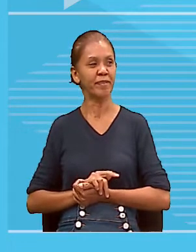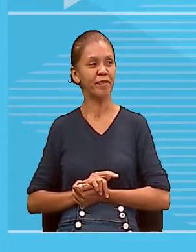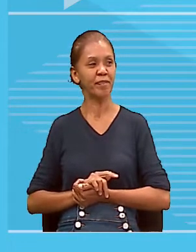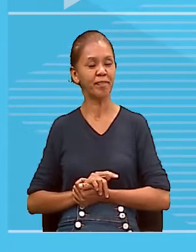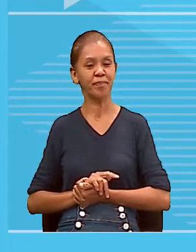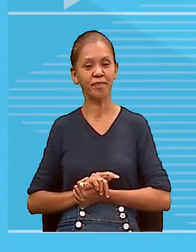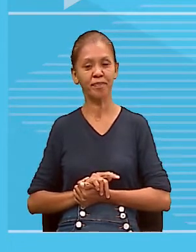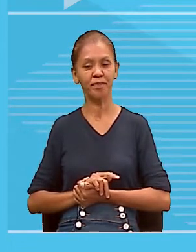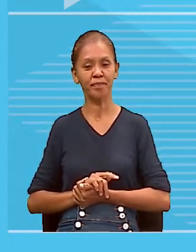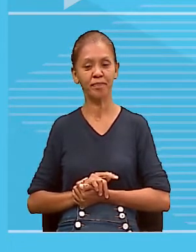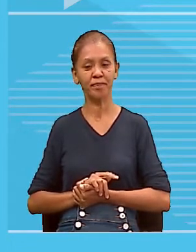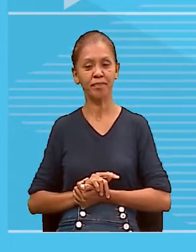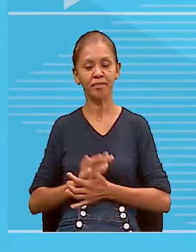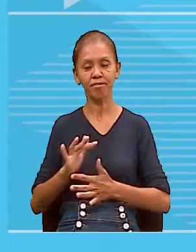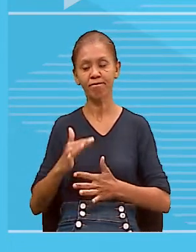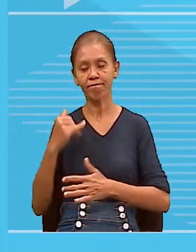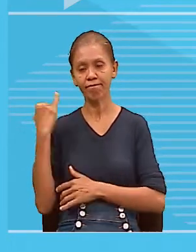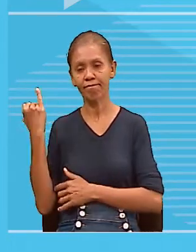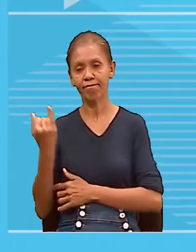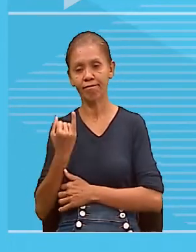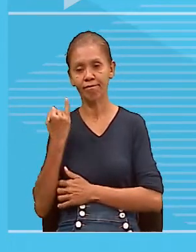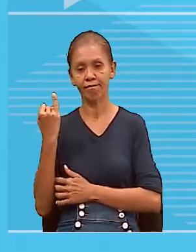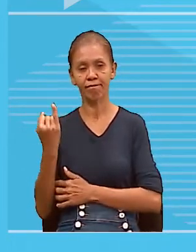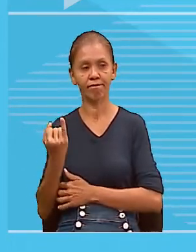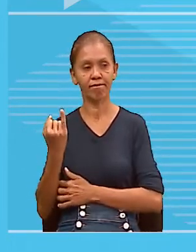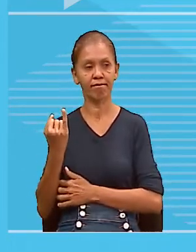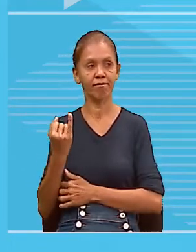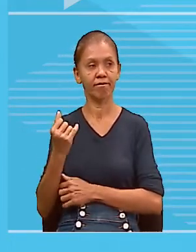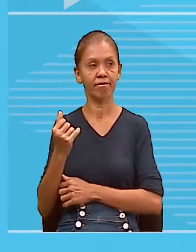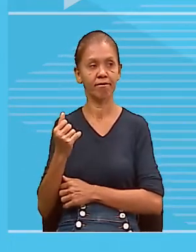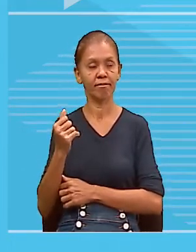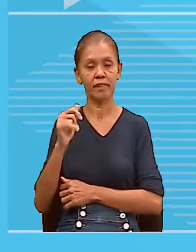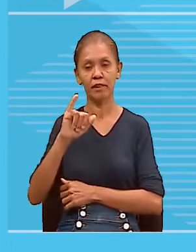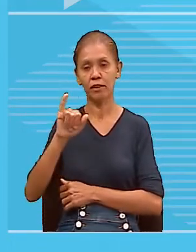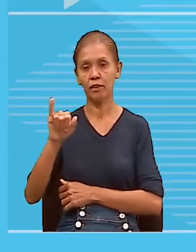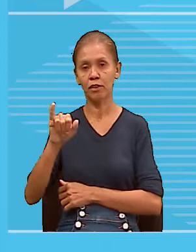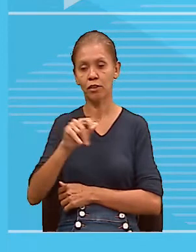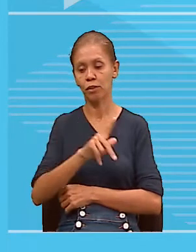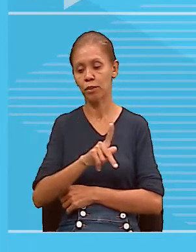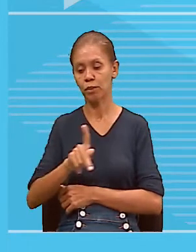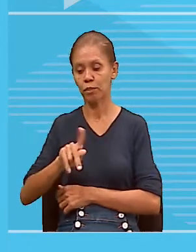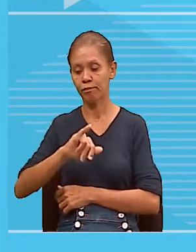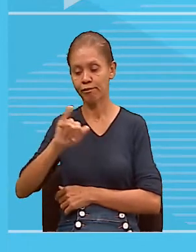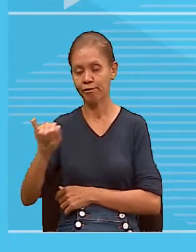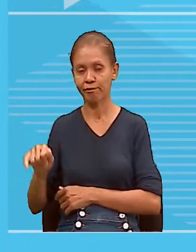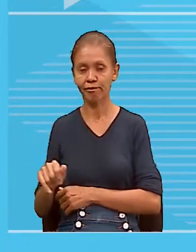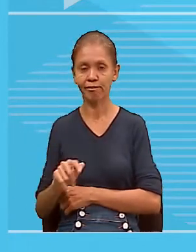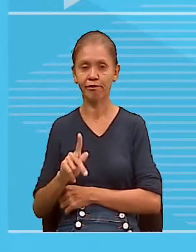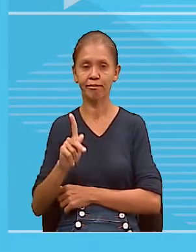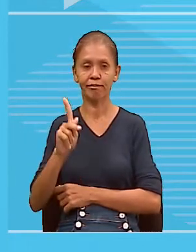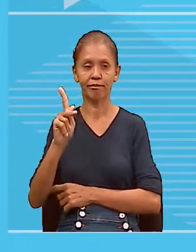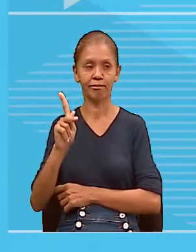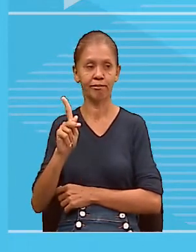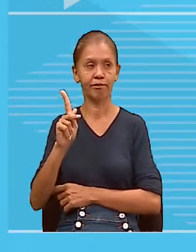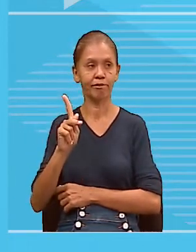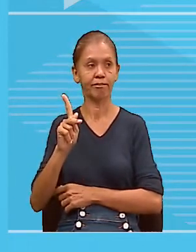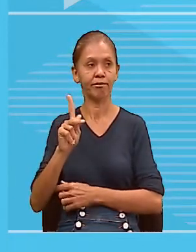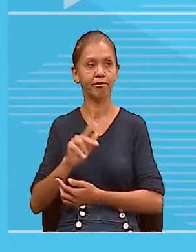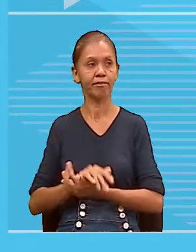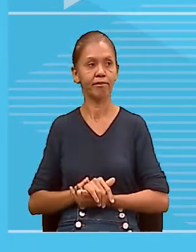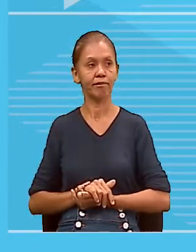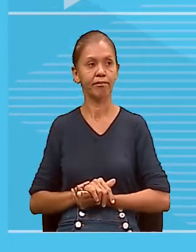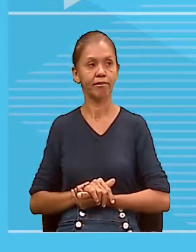país e boa então tá a importância da gestão do meu amigo Juscelino Kubitschek de